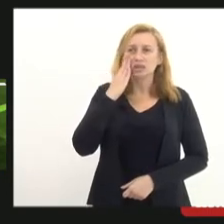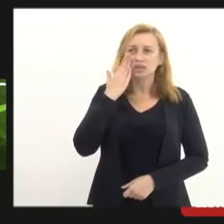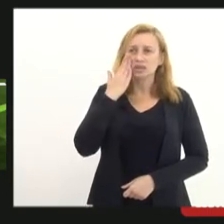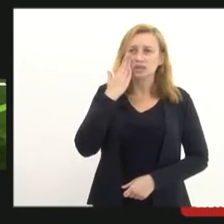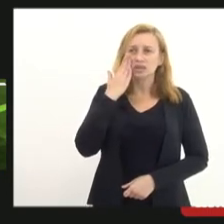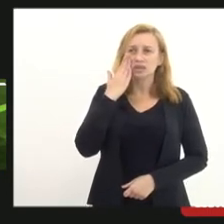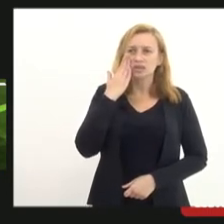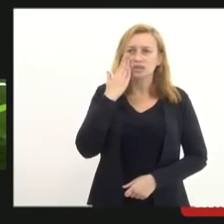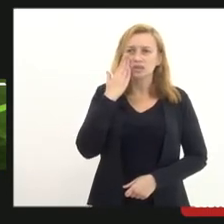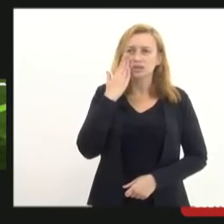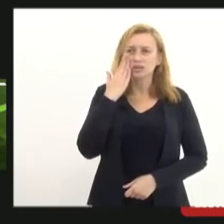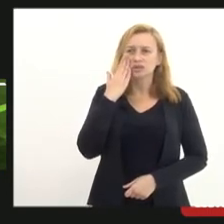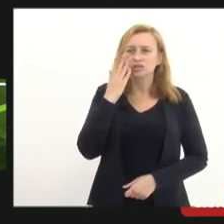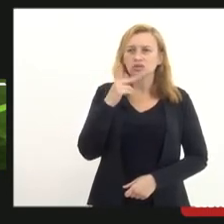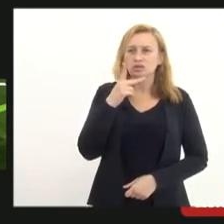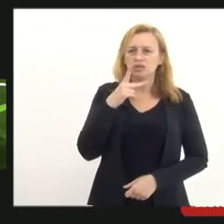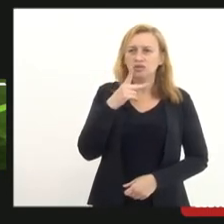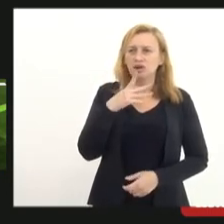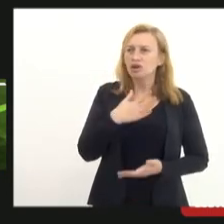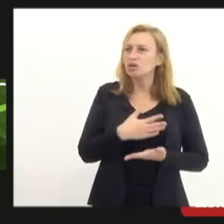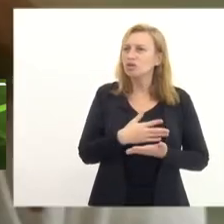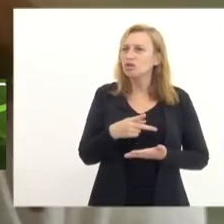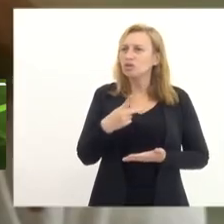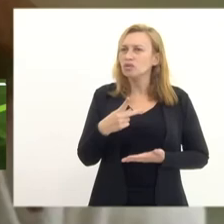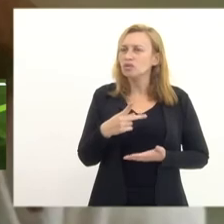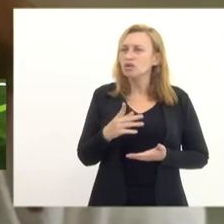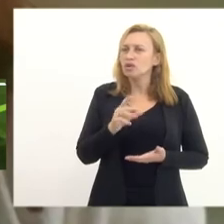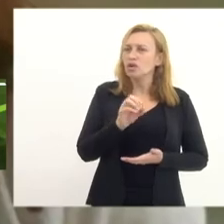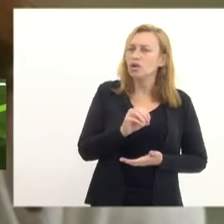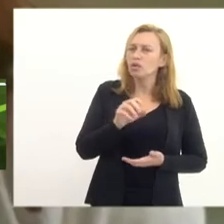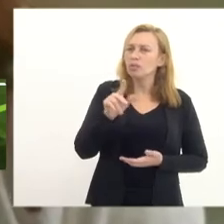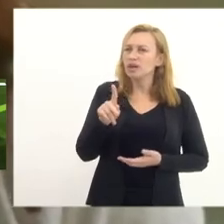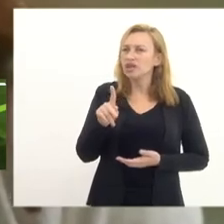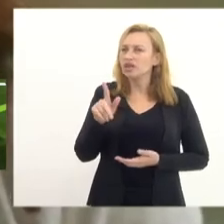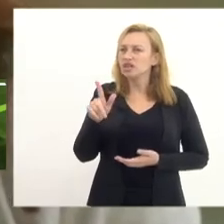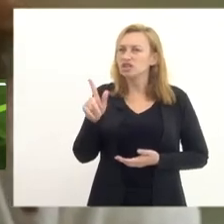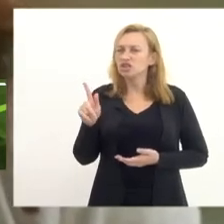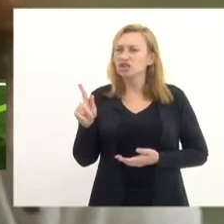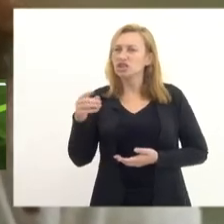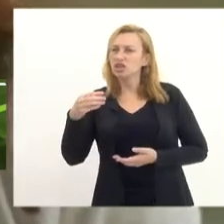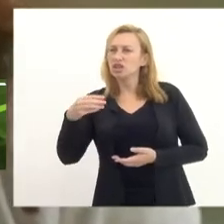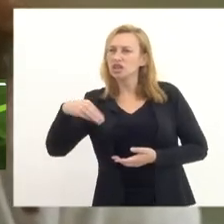que você mencionou, que vocês vão fazer uma UPGN na plataforma, é isso?